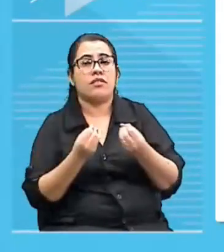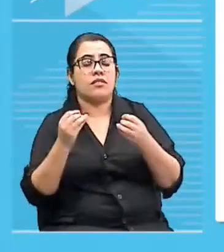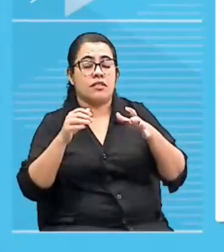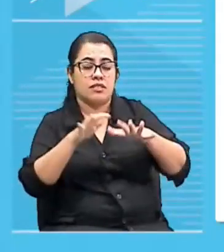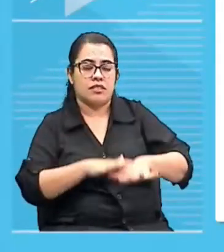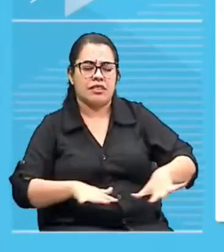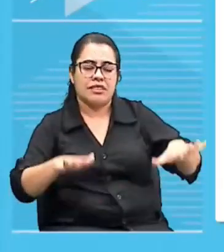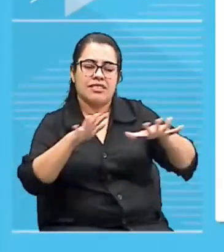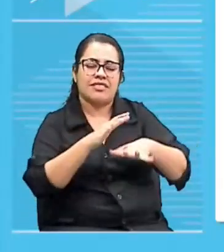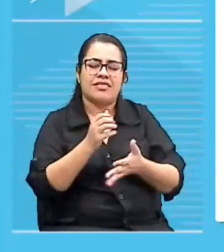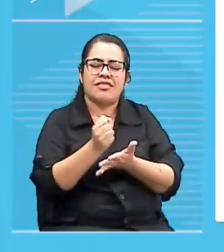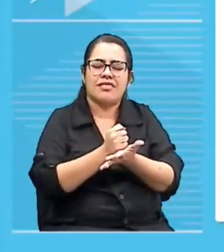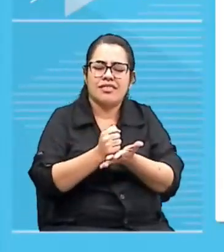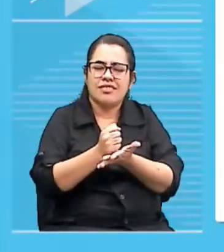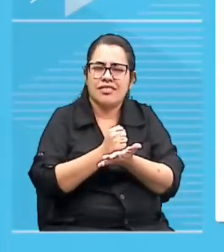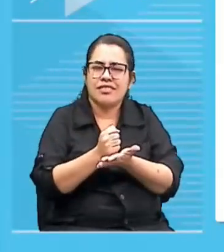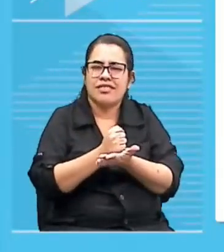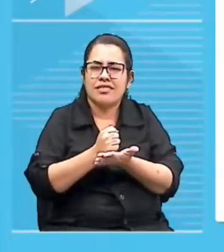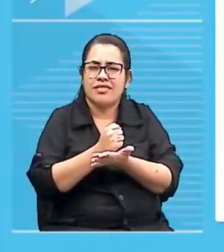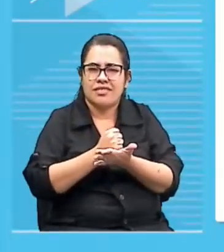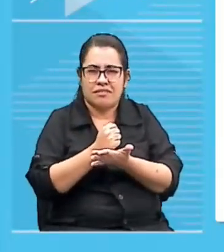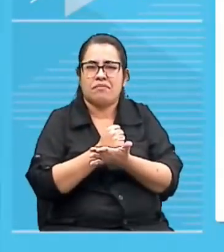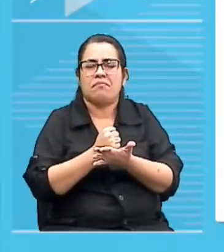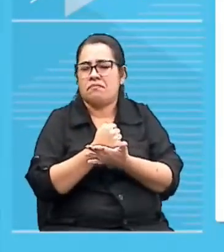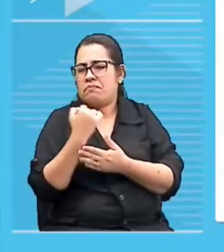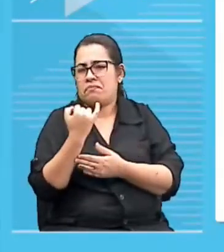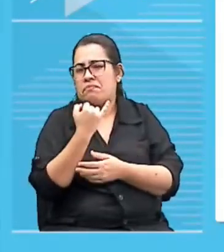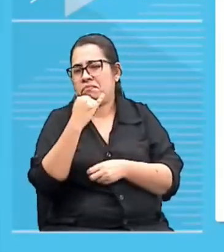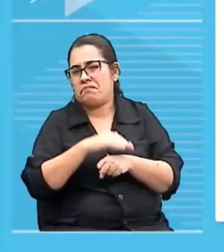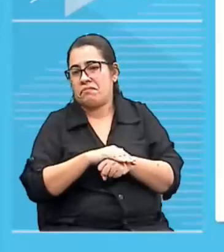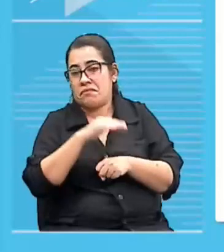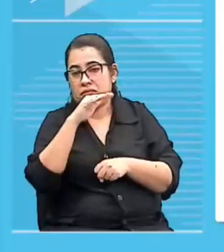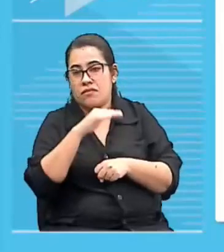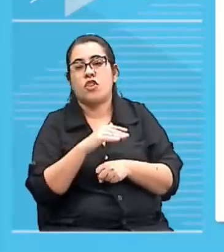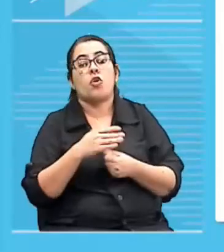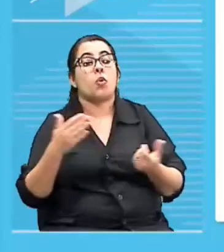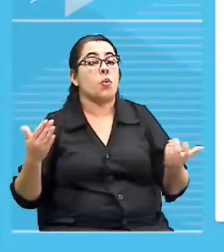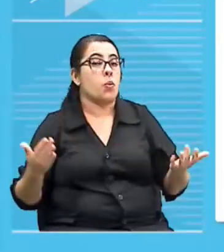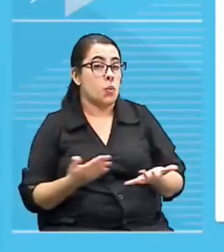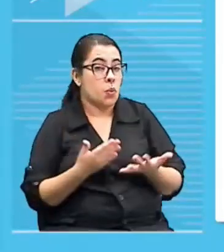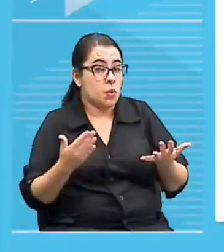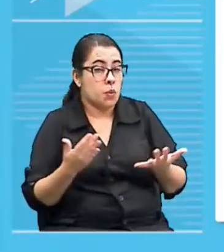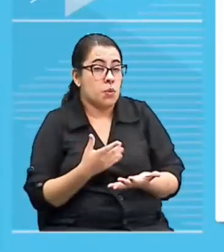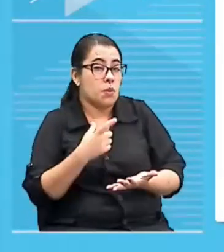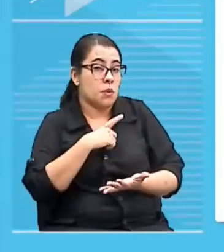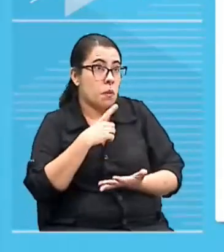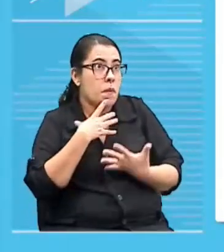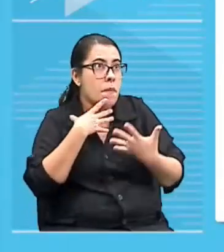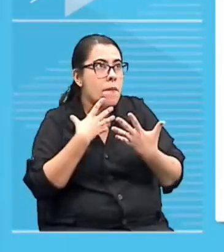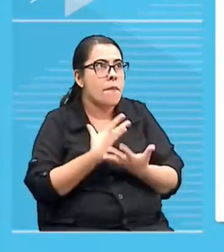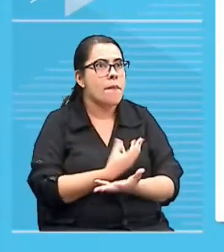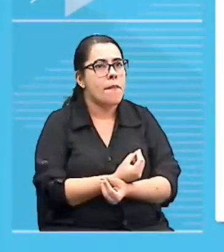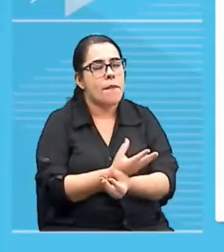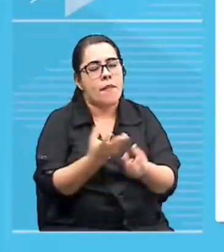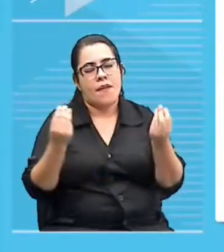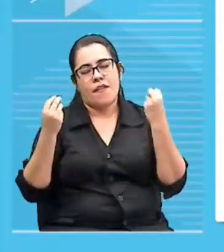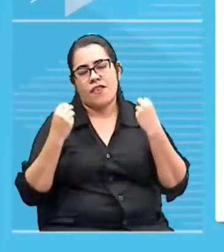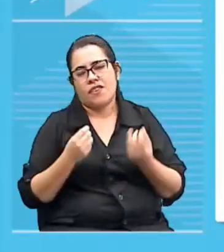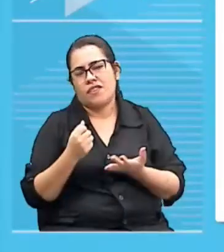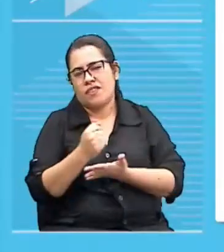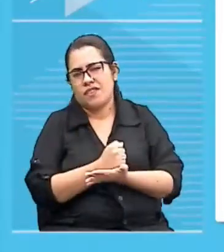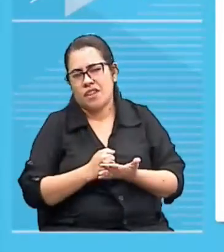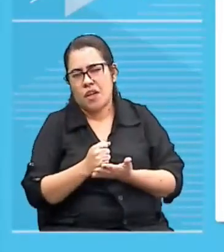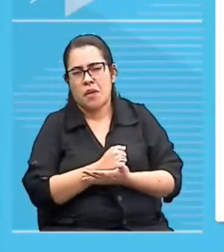área farmacêutica, na área de fármacos. Hoje existem muitos medicamentos que